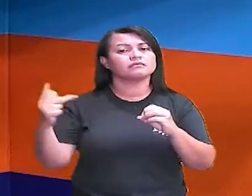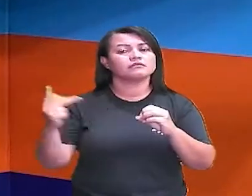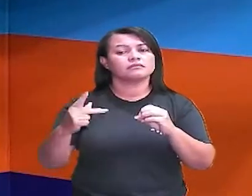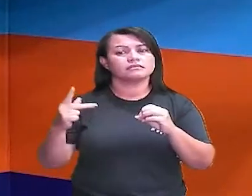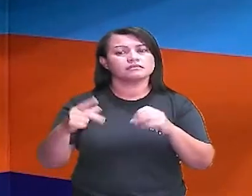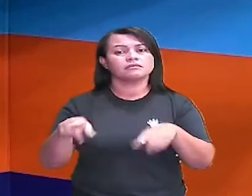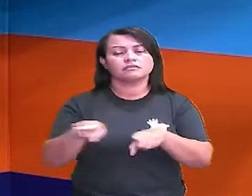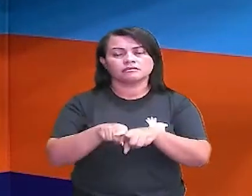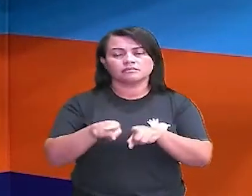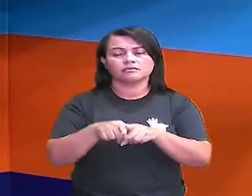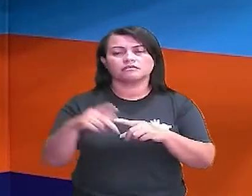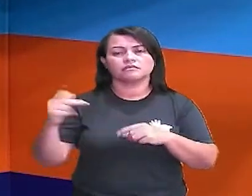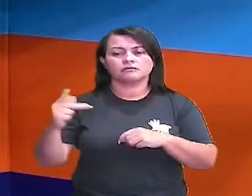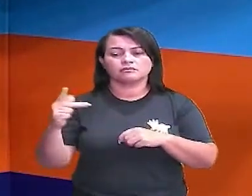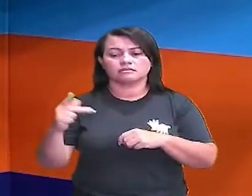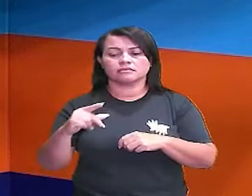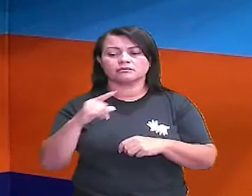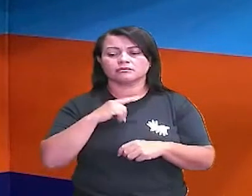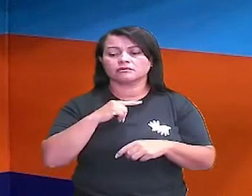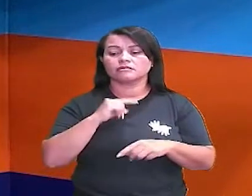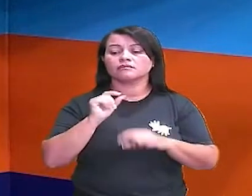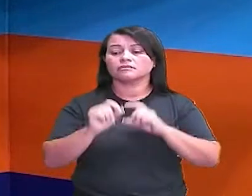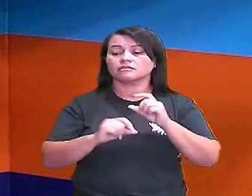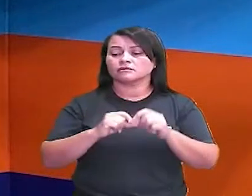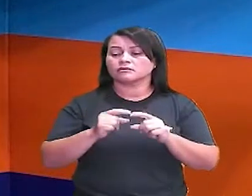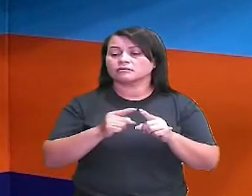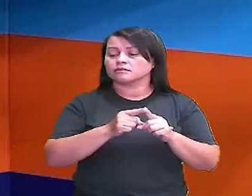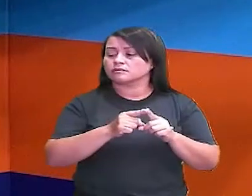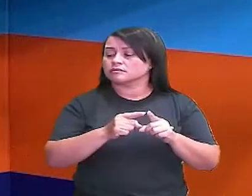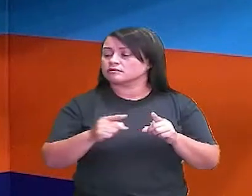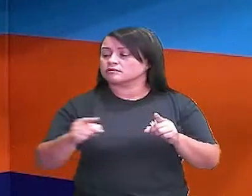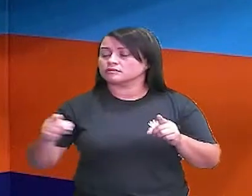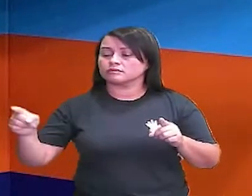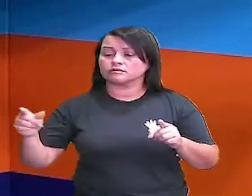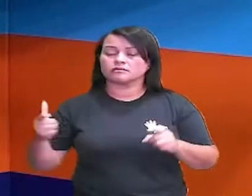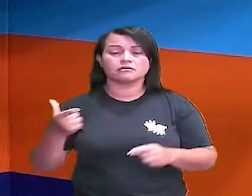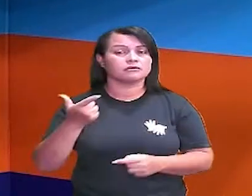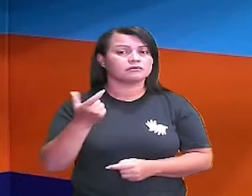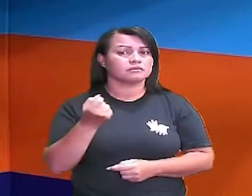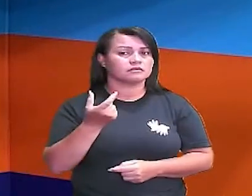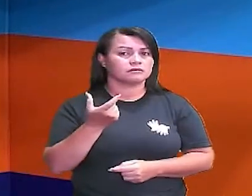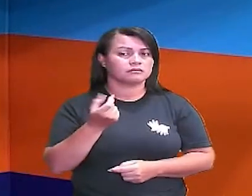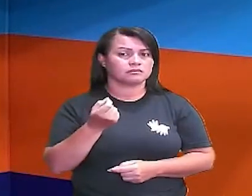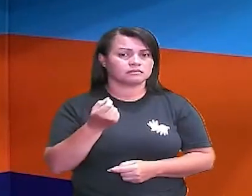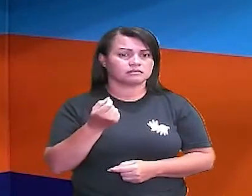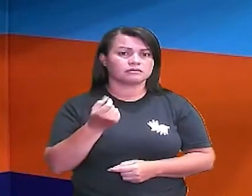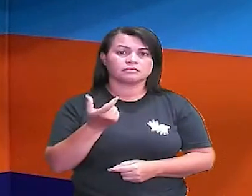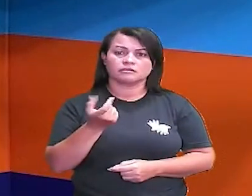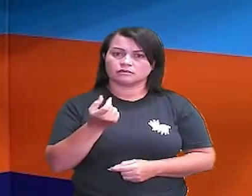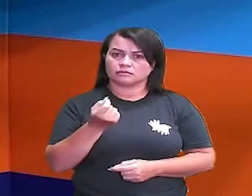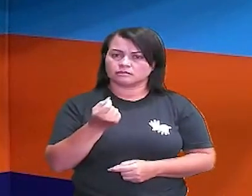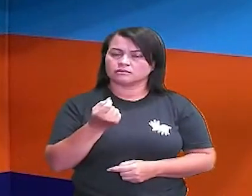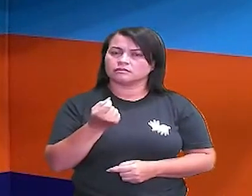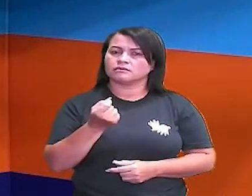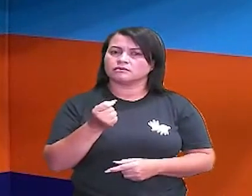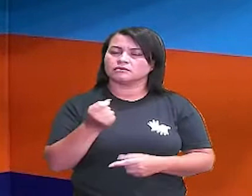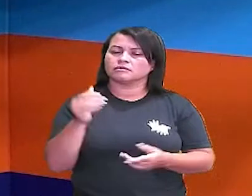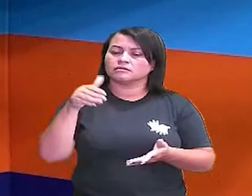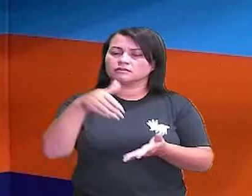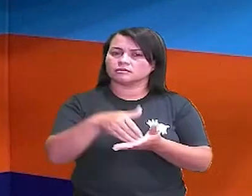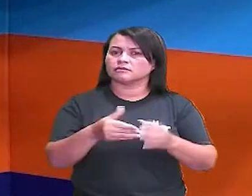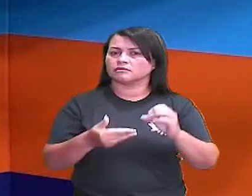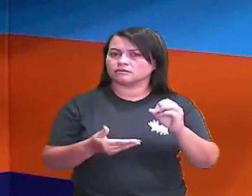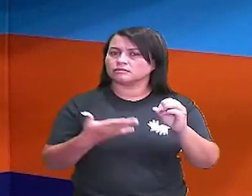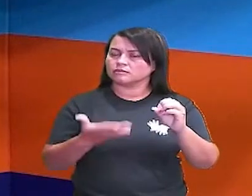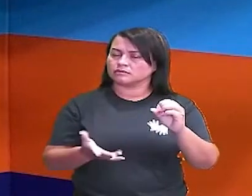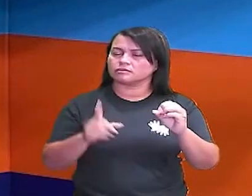E aí, a nossa reta numérica, ela termina com 20. E o 20 termina com 0. Se